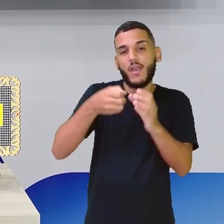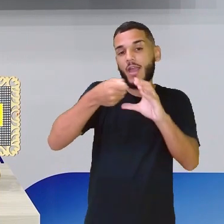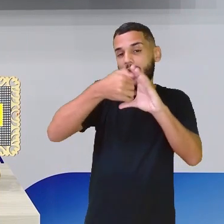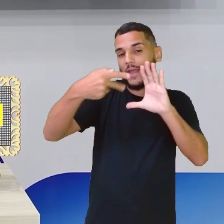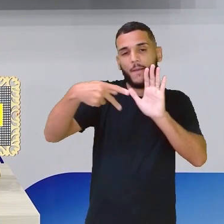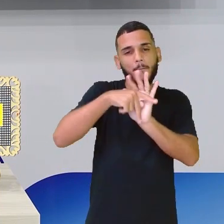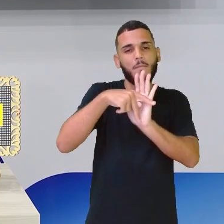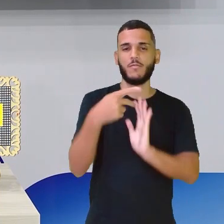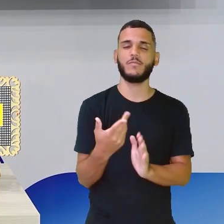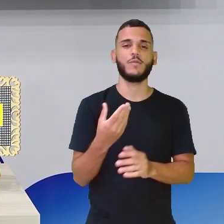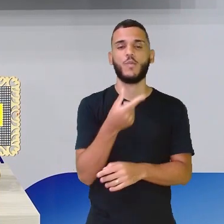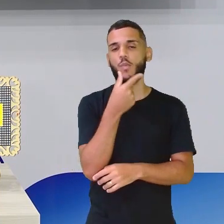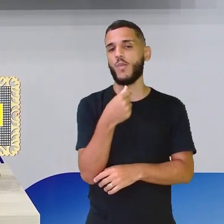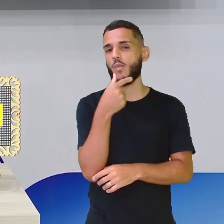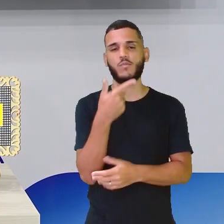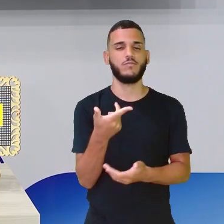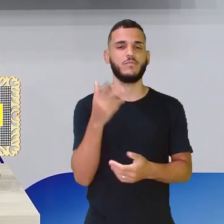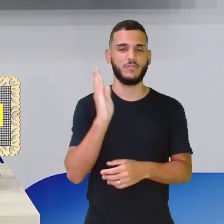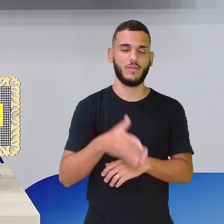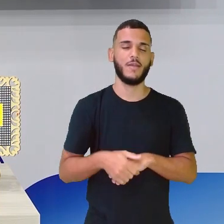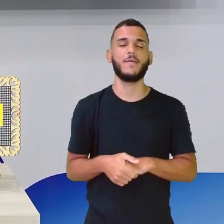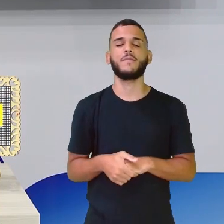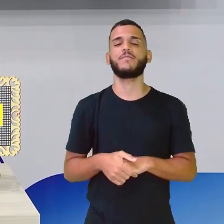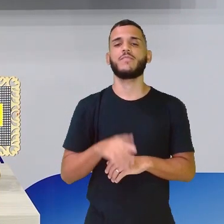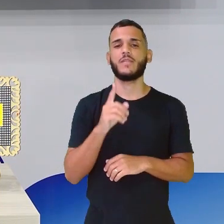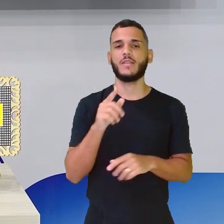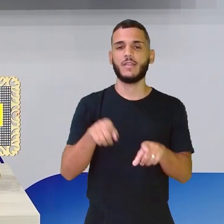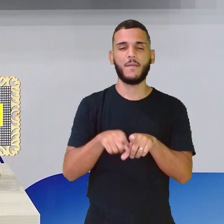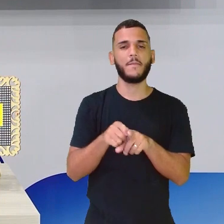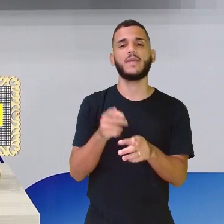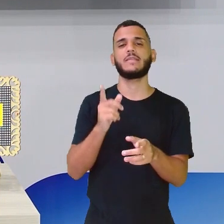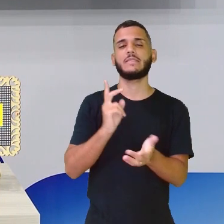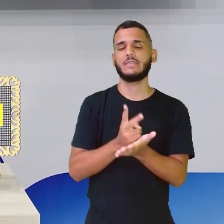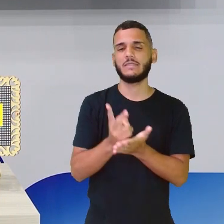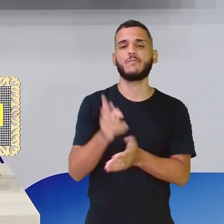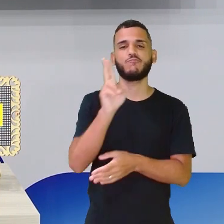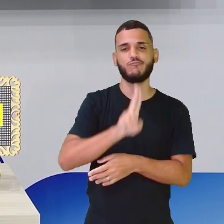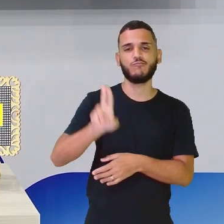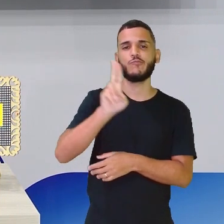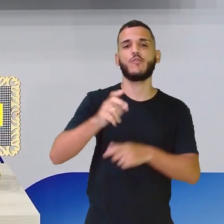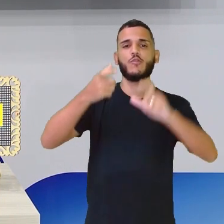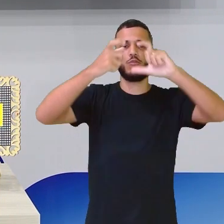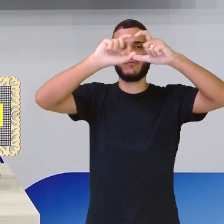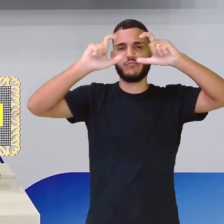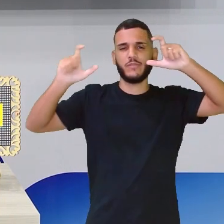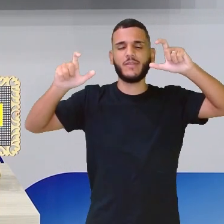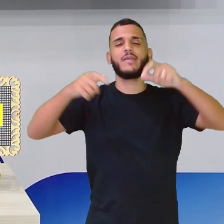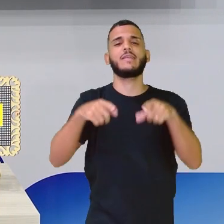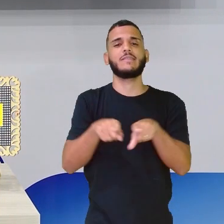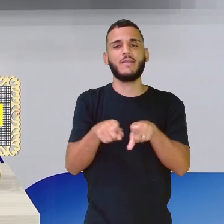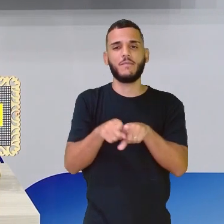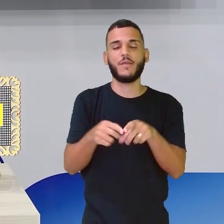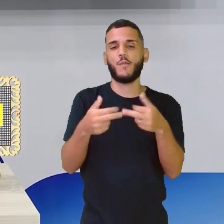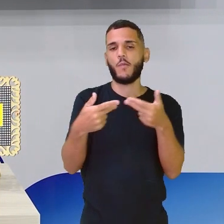característico das suas obras. É a constância das formas geométricas e elementos da sua